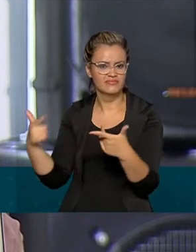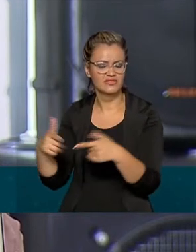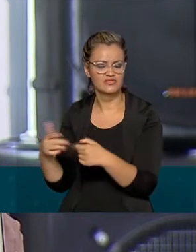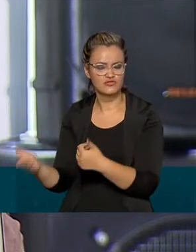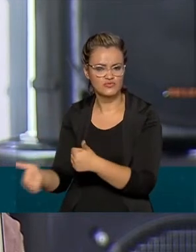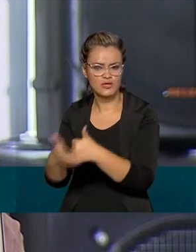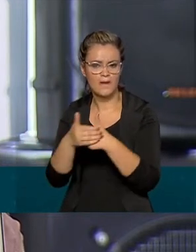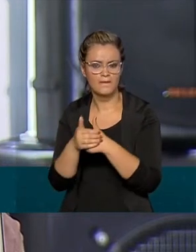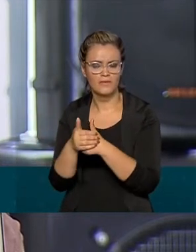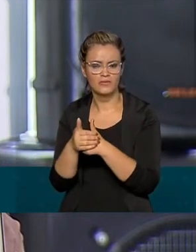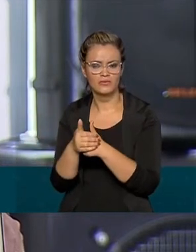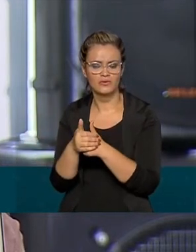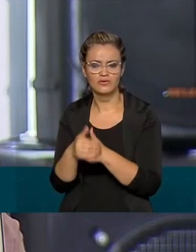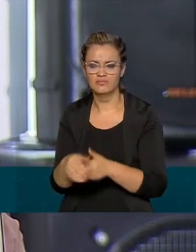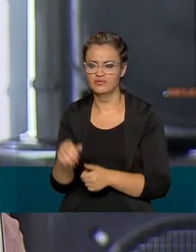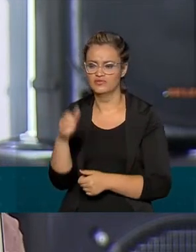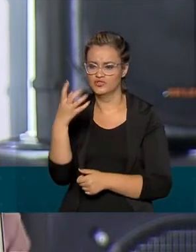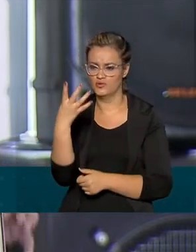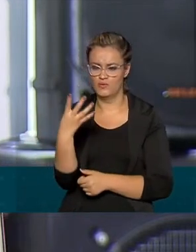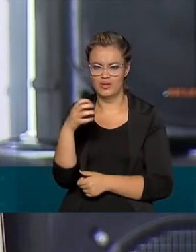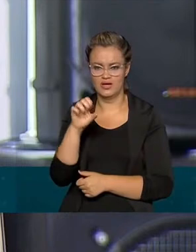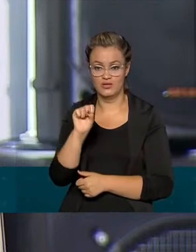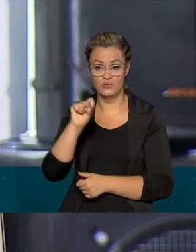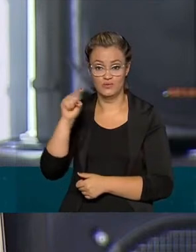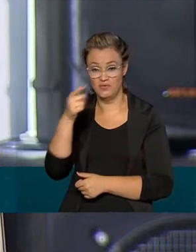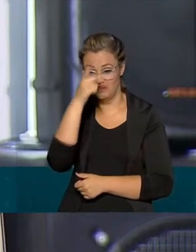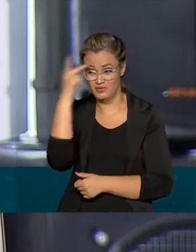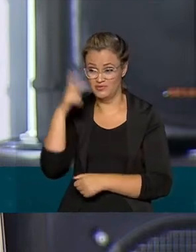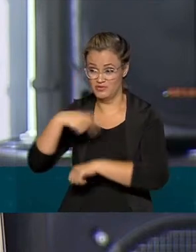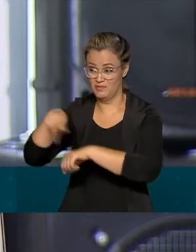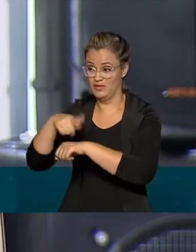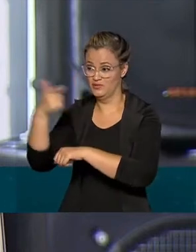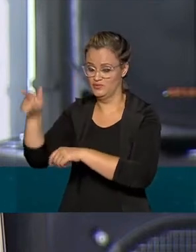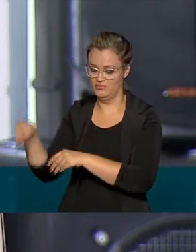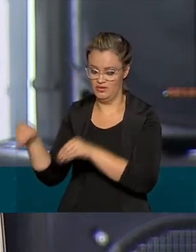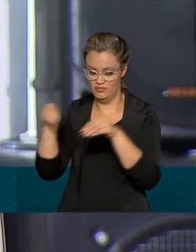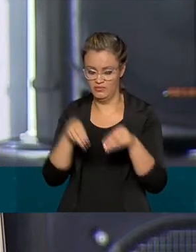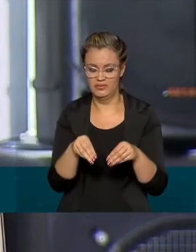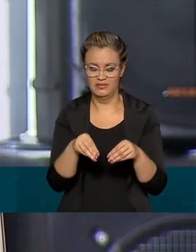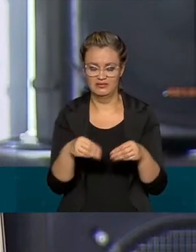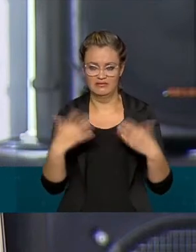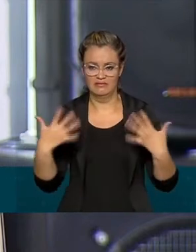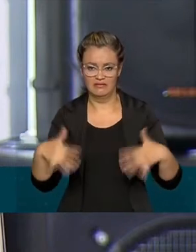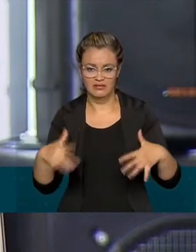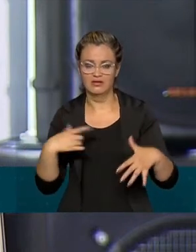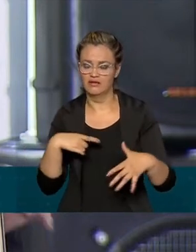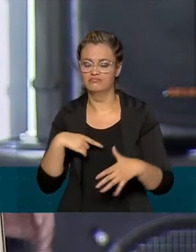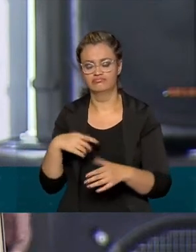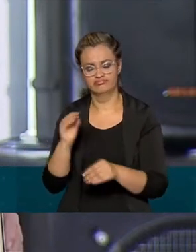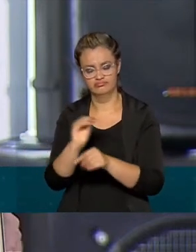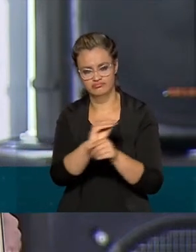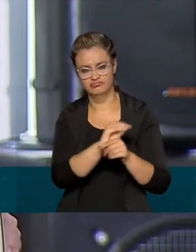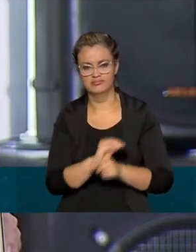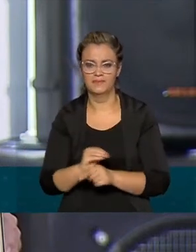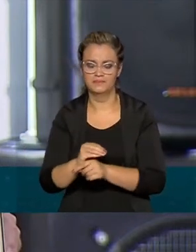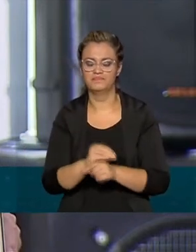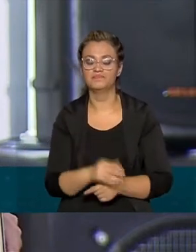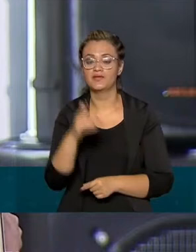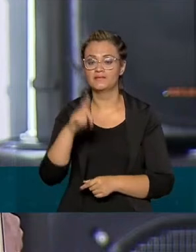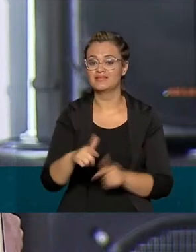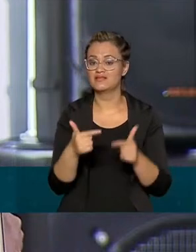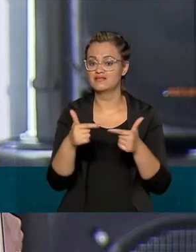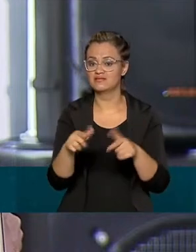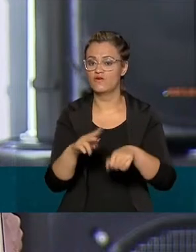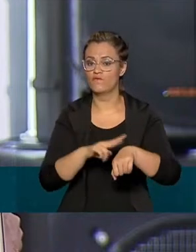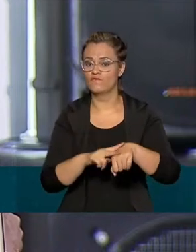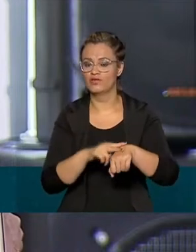cerca de 48 mil estrangeiros em situação de vulnerabilidade. Já nas operações Verde Brasil